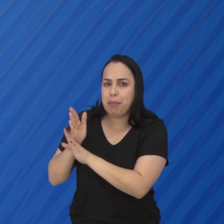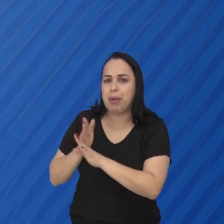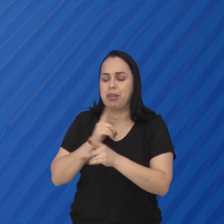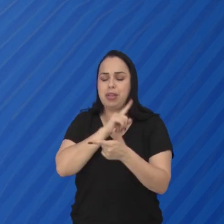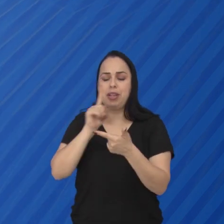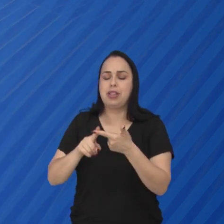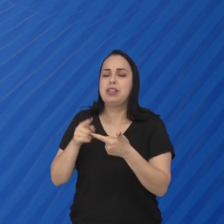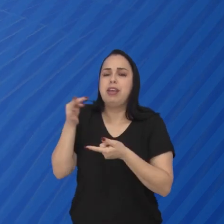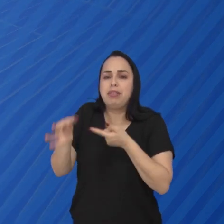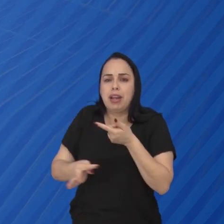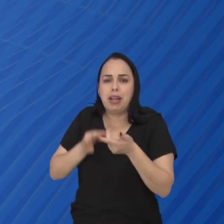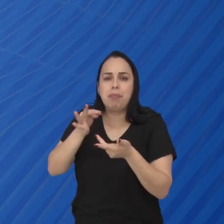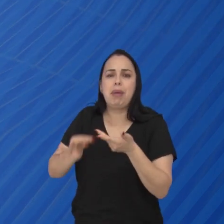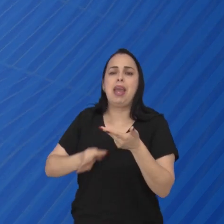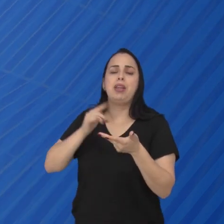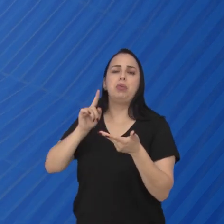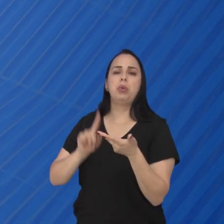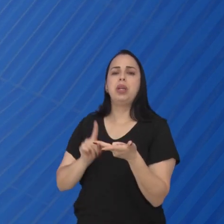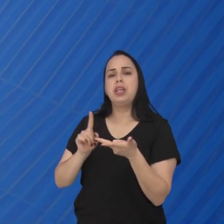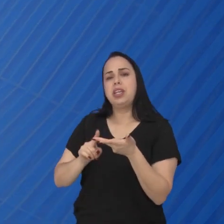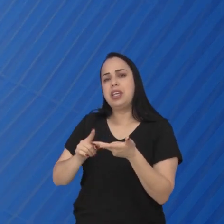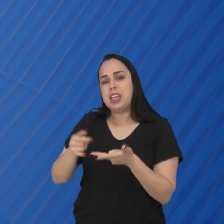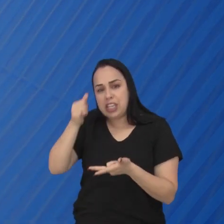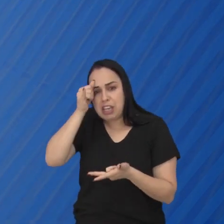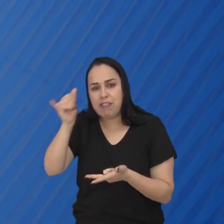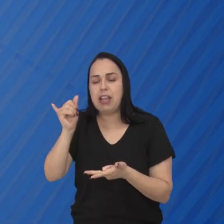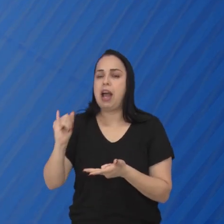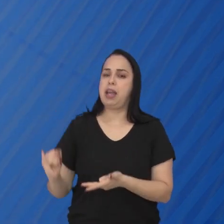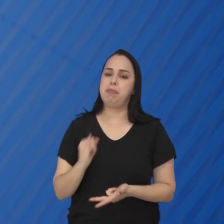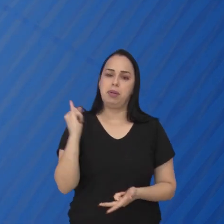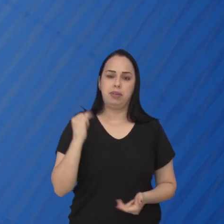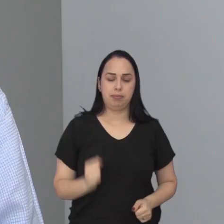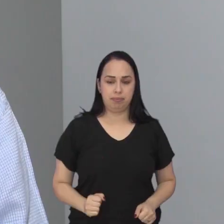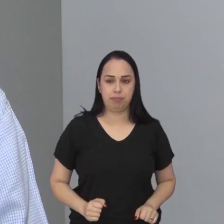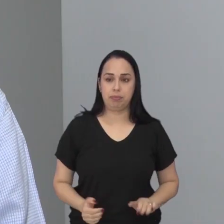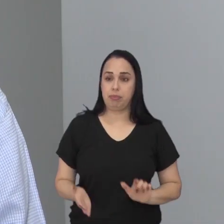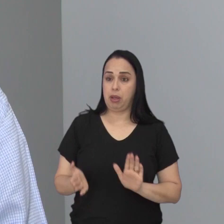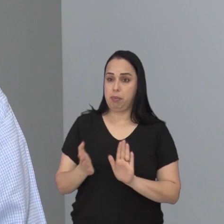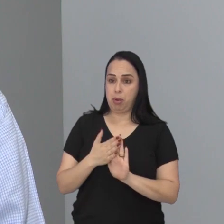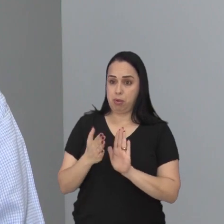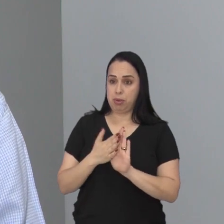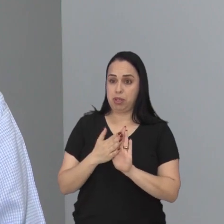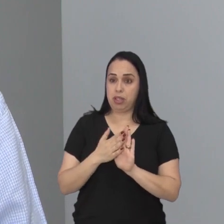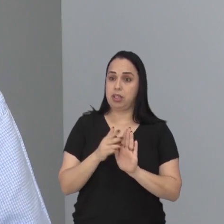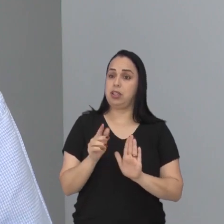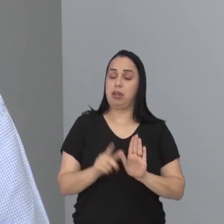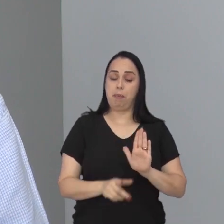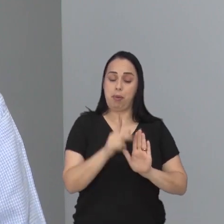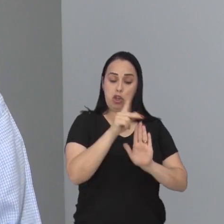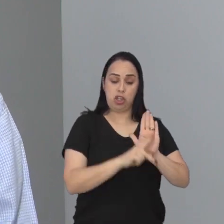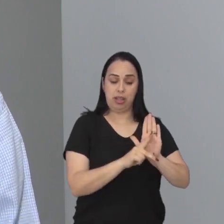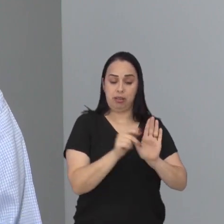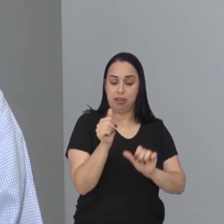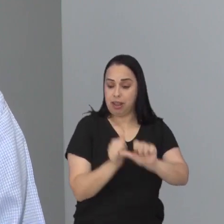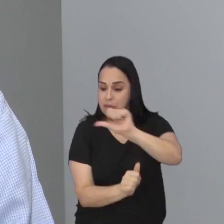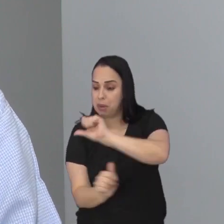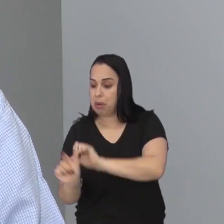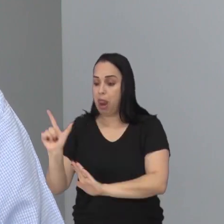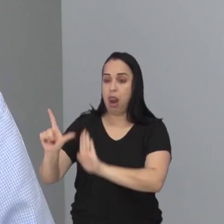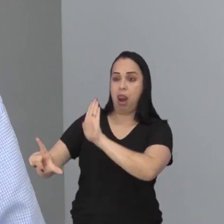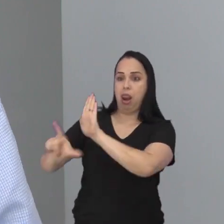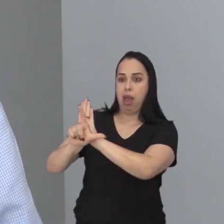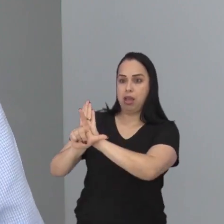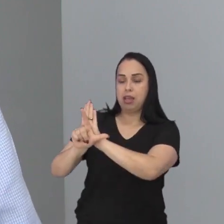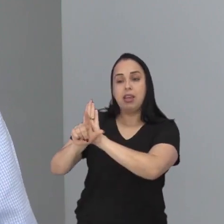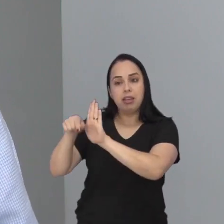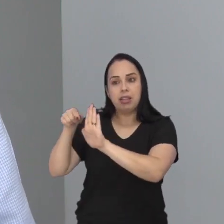prevenção, tratamento e importância do diagnóstico precoce. É um projeto também que está virando lei, que é uma